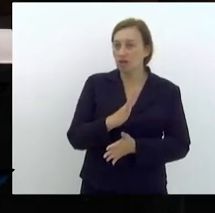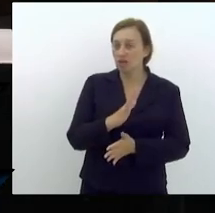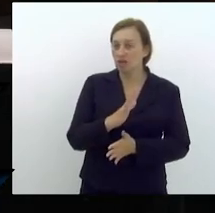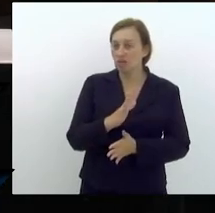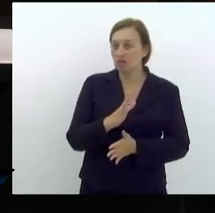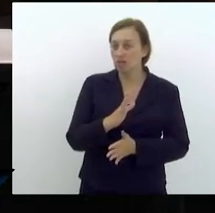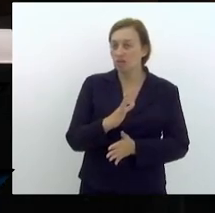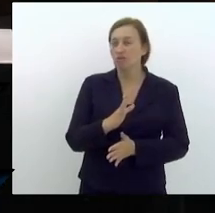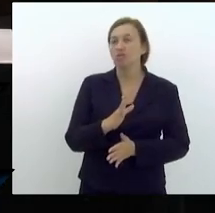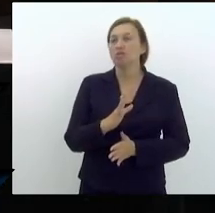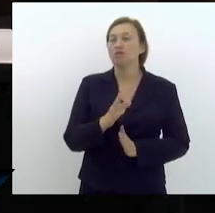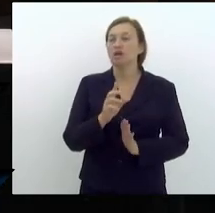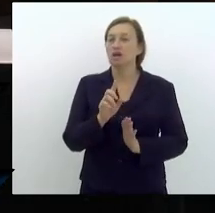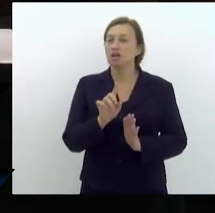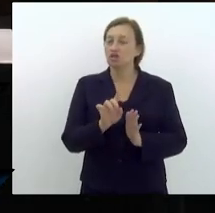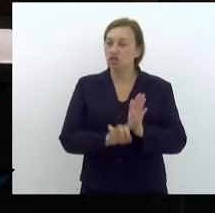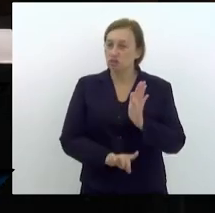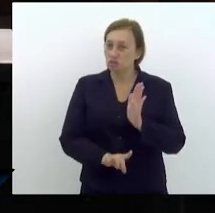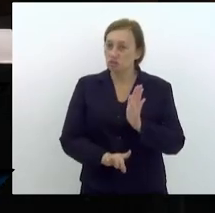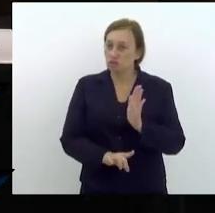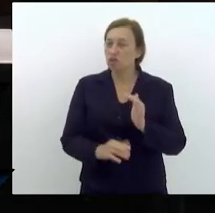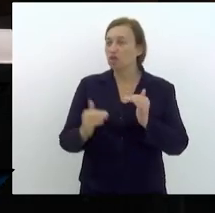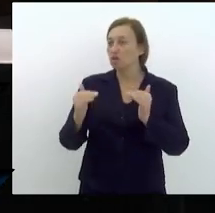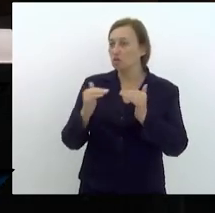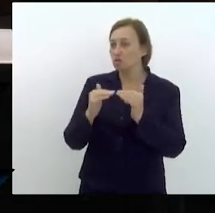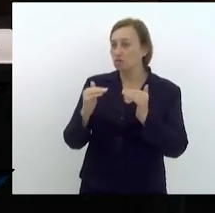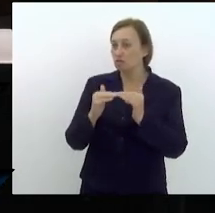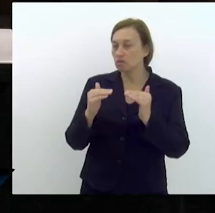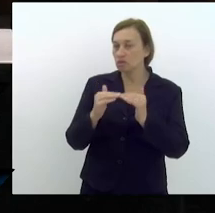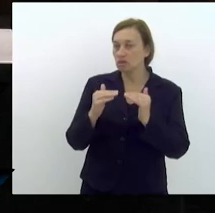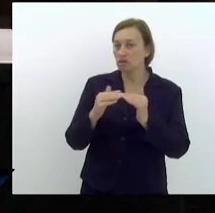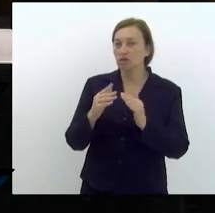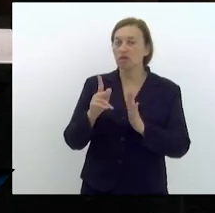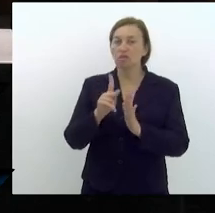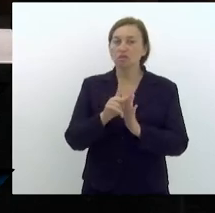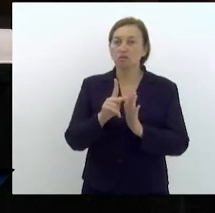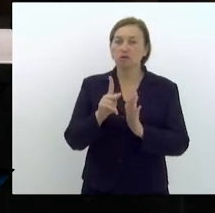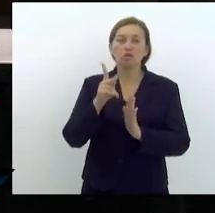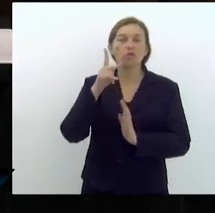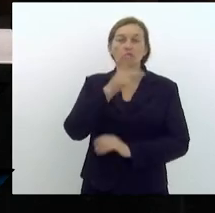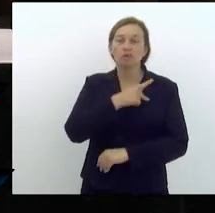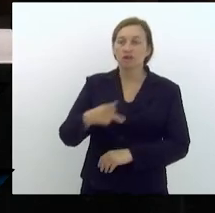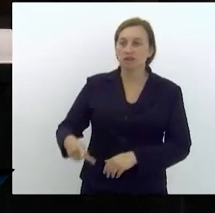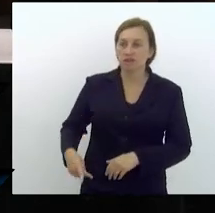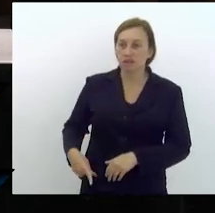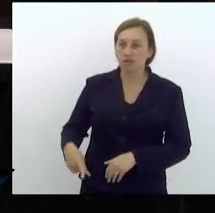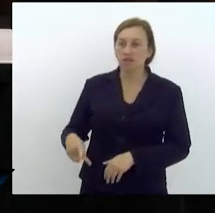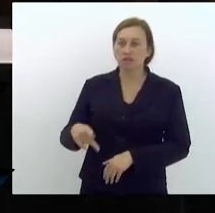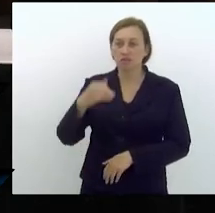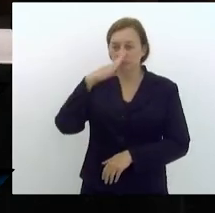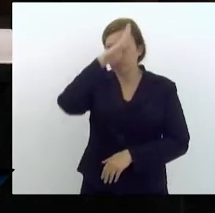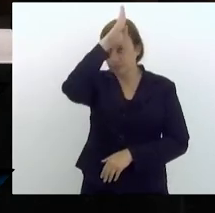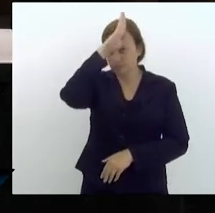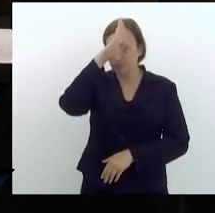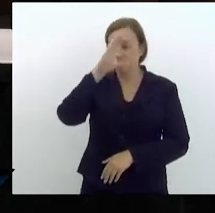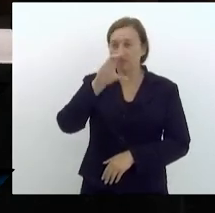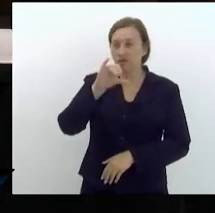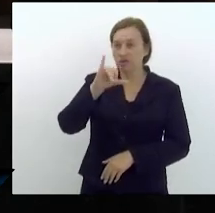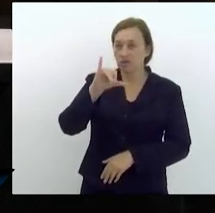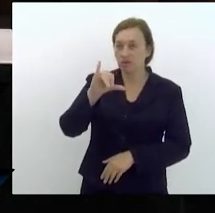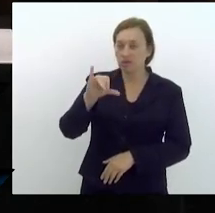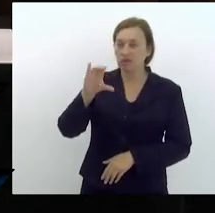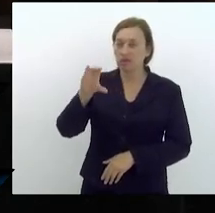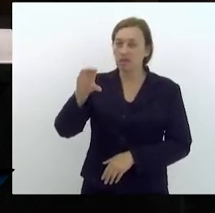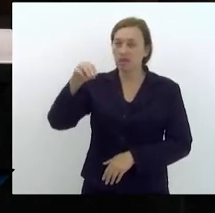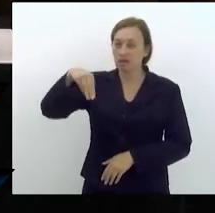foram a favoráveis eles concordaram com o presidente bolsonaro que nós deveríamos reduzir o ICMS dois Combustíveis e